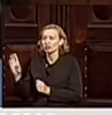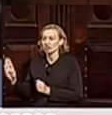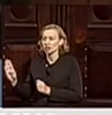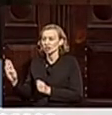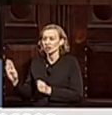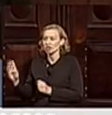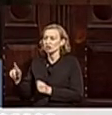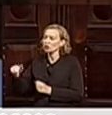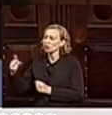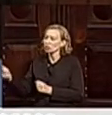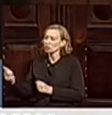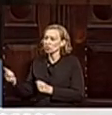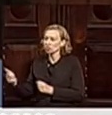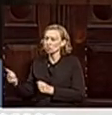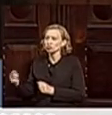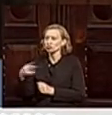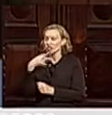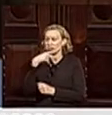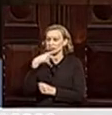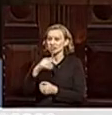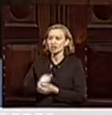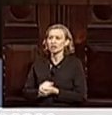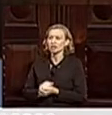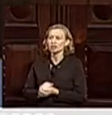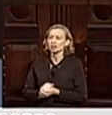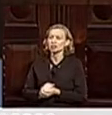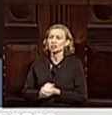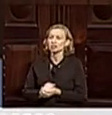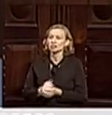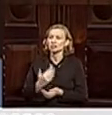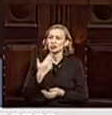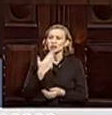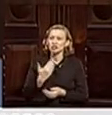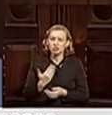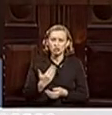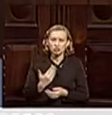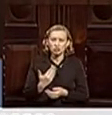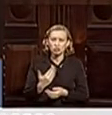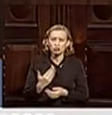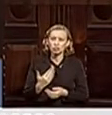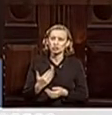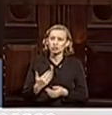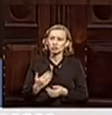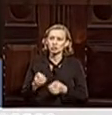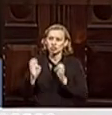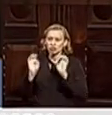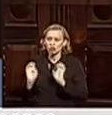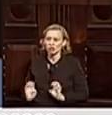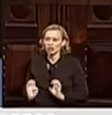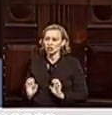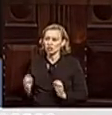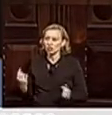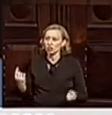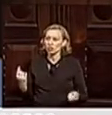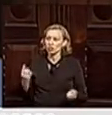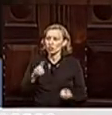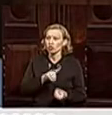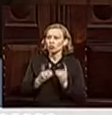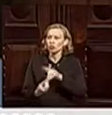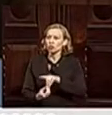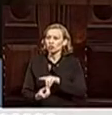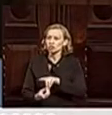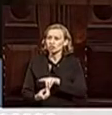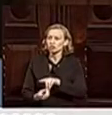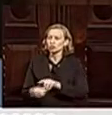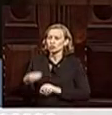partido, demos entrada ao pedido de comissão de ética contra os 3 parlamentares dessa